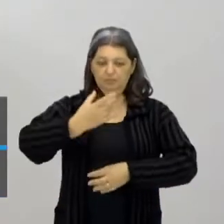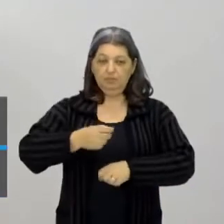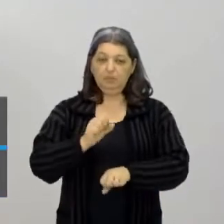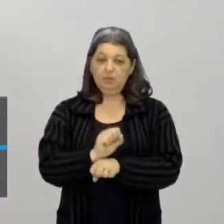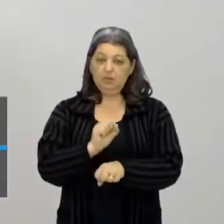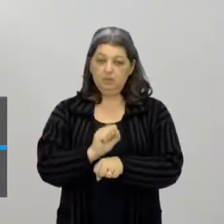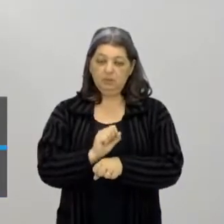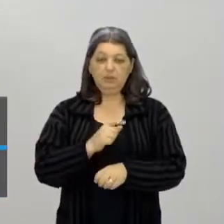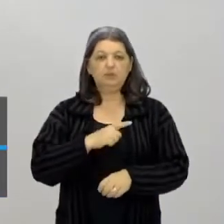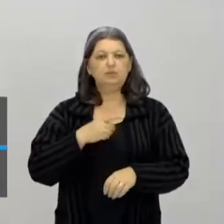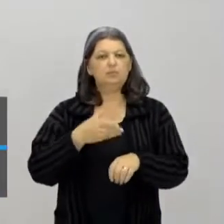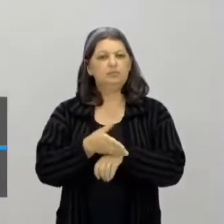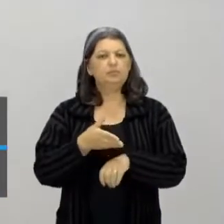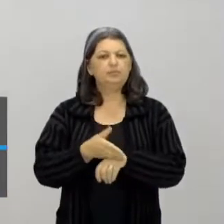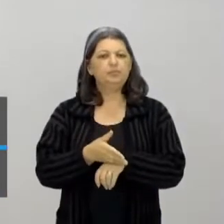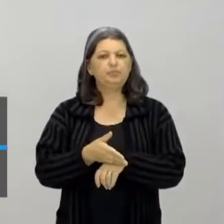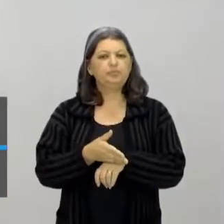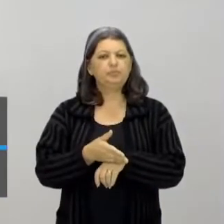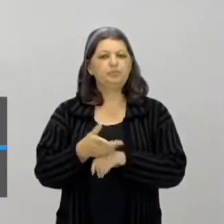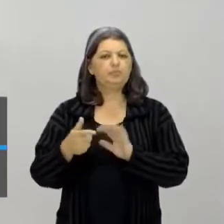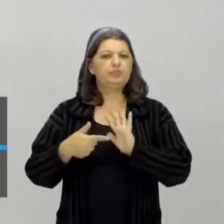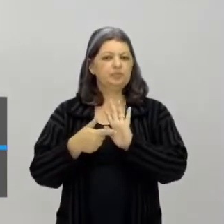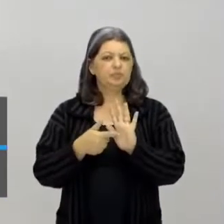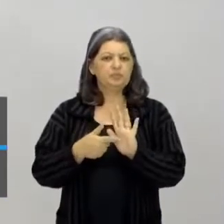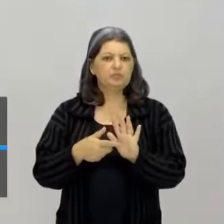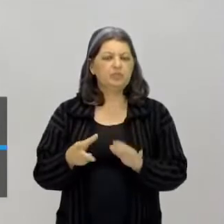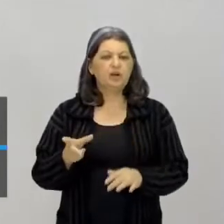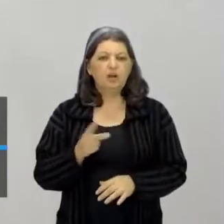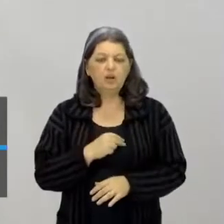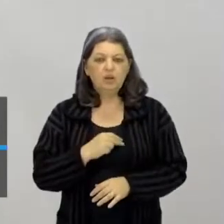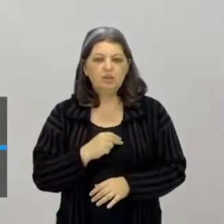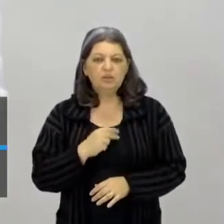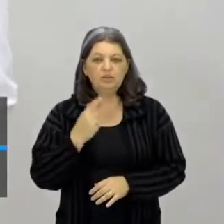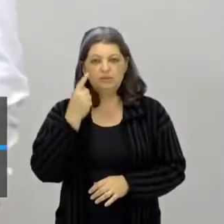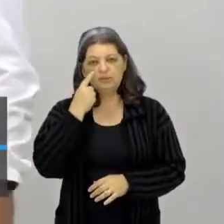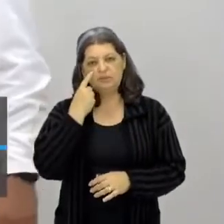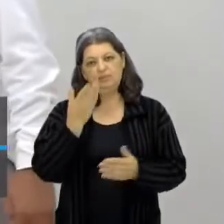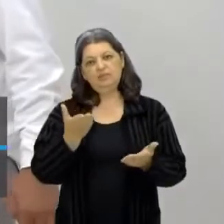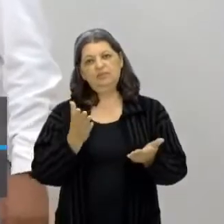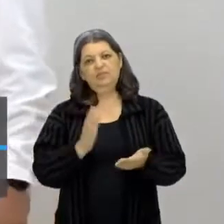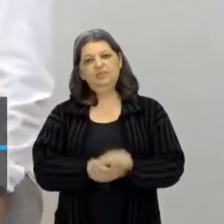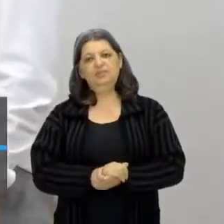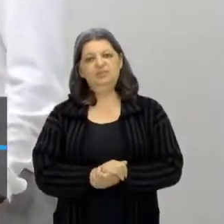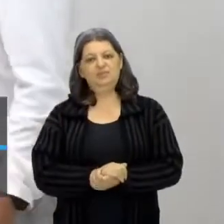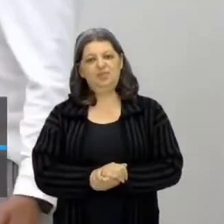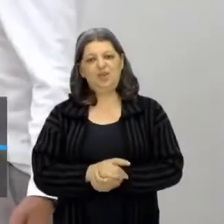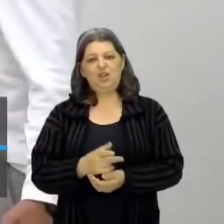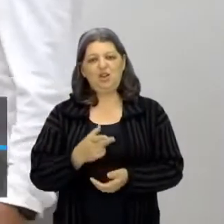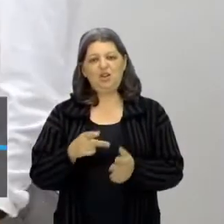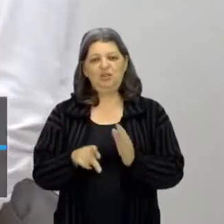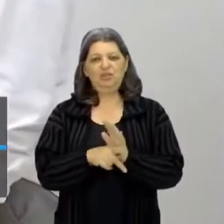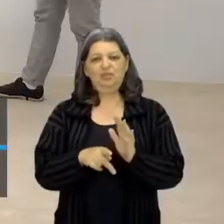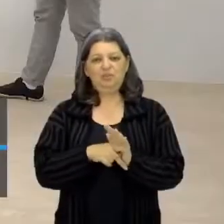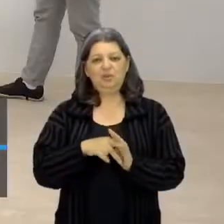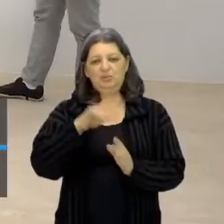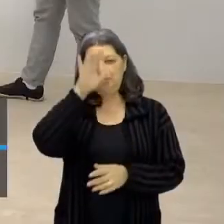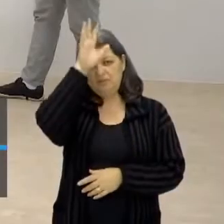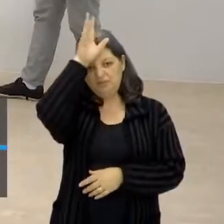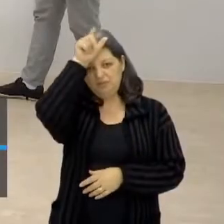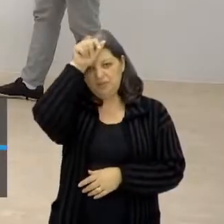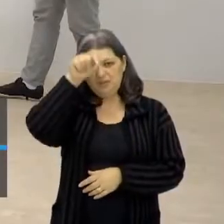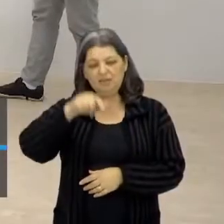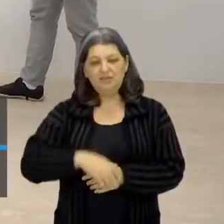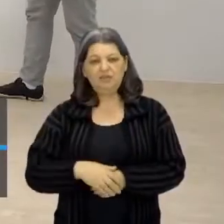a participação. Mas o que está apareceu um negócio? O que é isso aqui? Ah! Tô vendo um frango aqui. Aí já bom, deu até hein? fome.